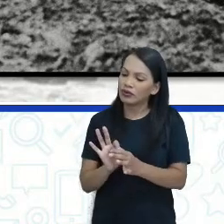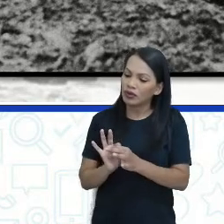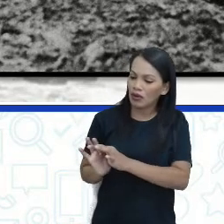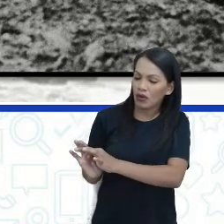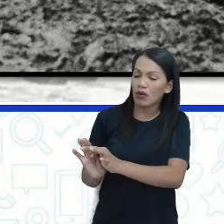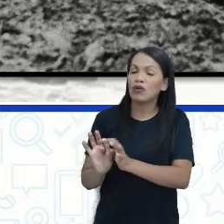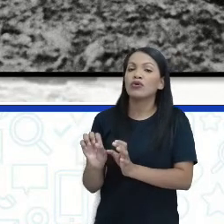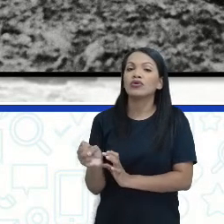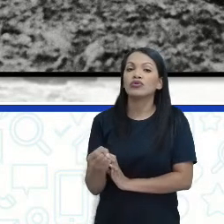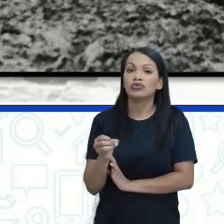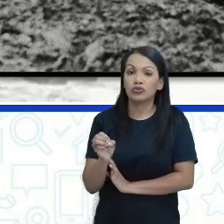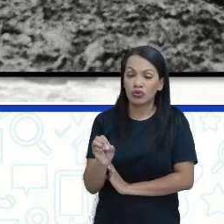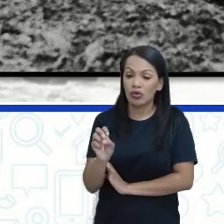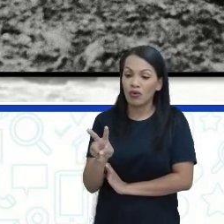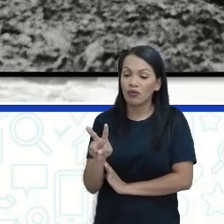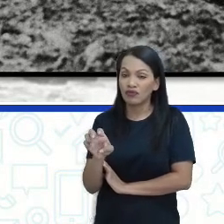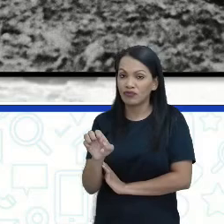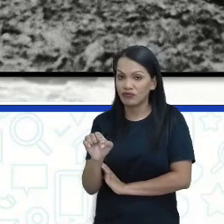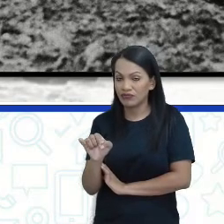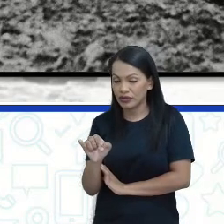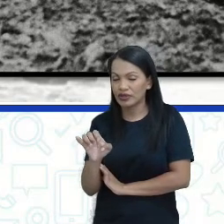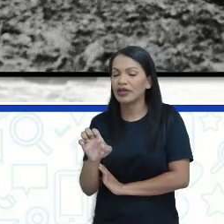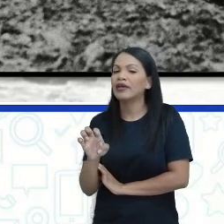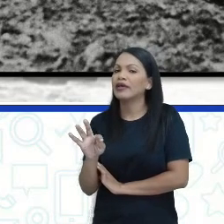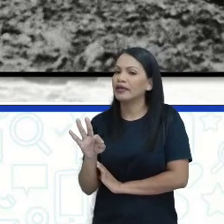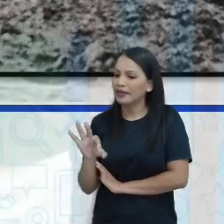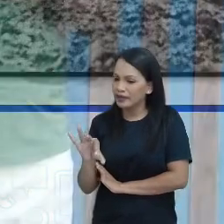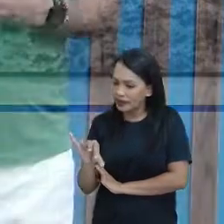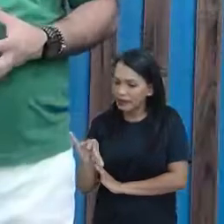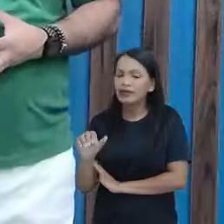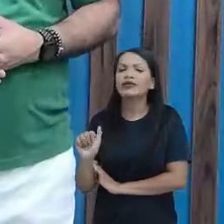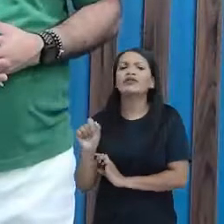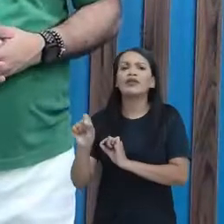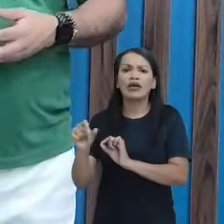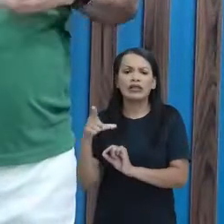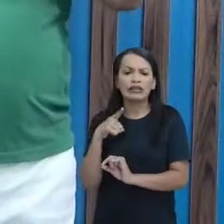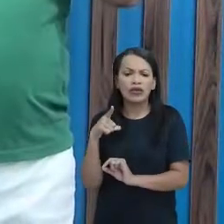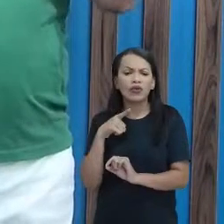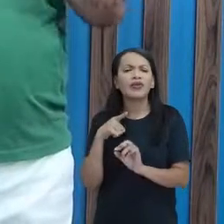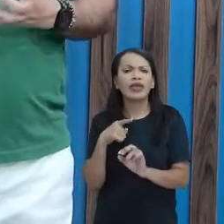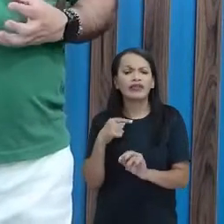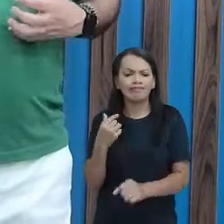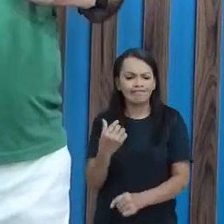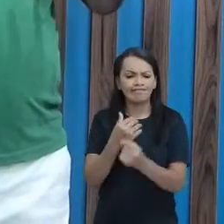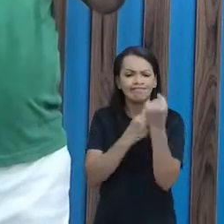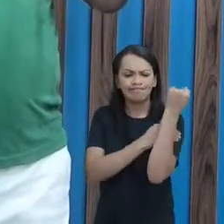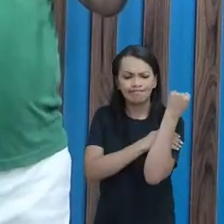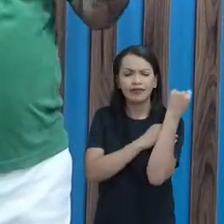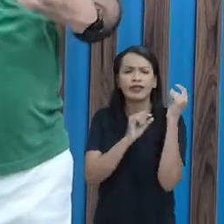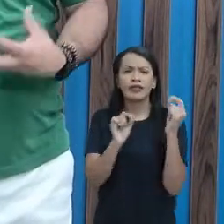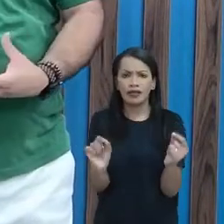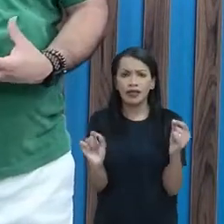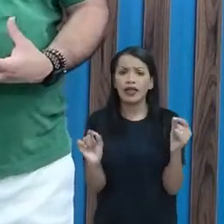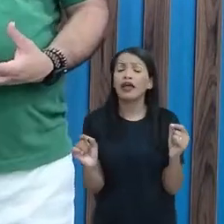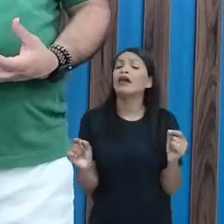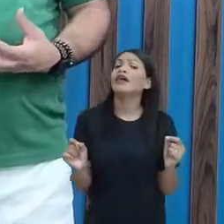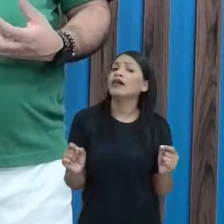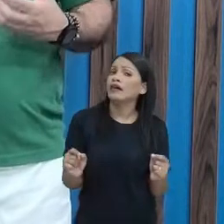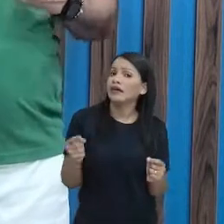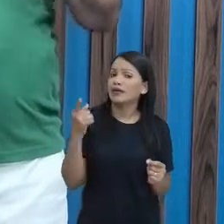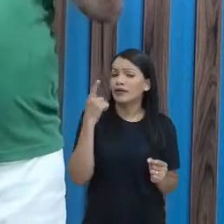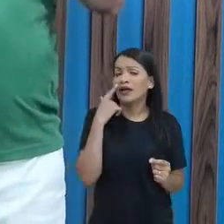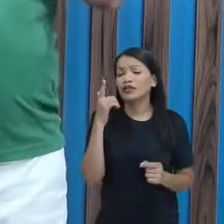recuado. E quando eles chegam lá, eles vão enfrentar uma grande resistência, porque foi onde o pessoal se